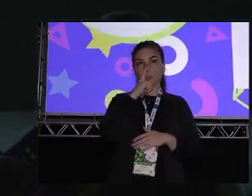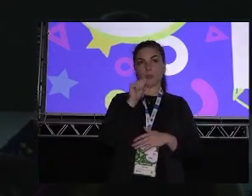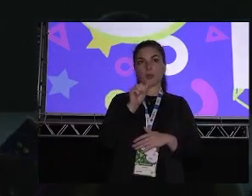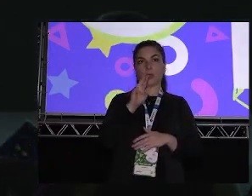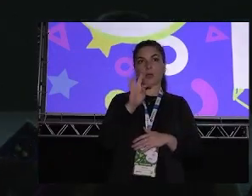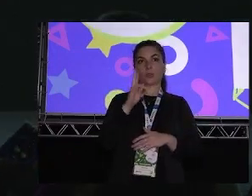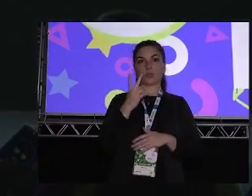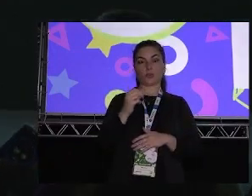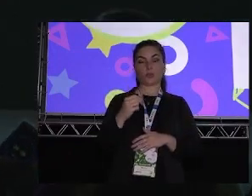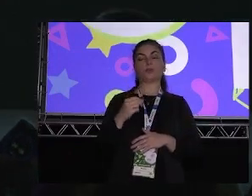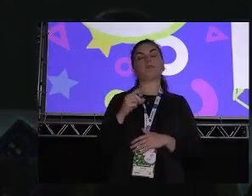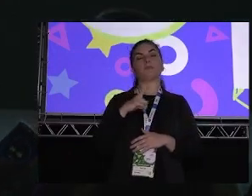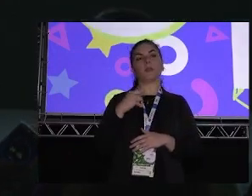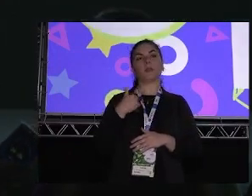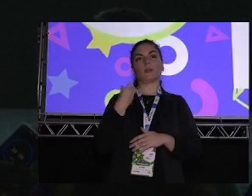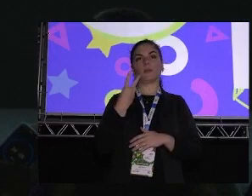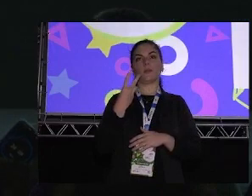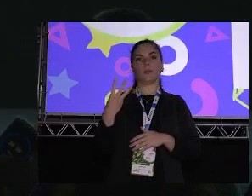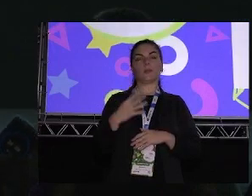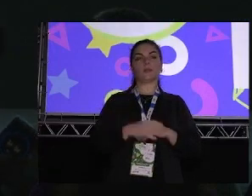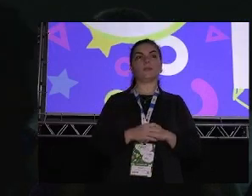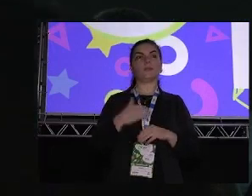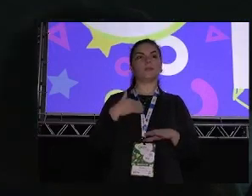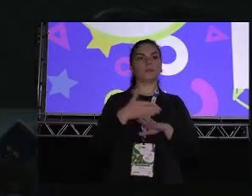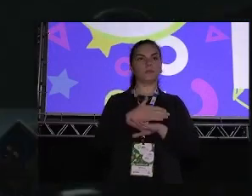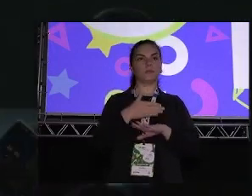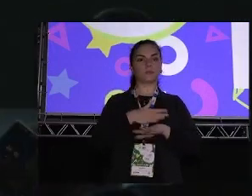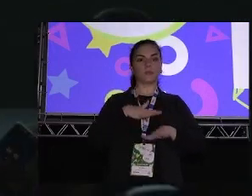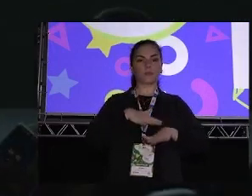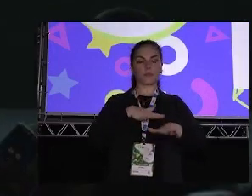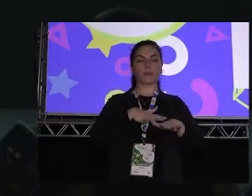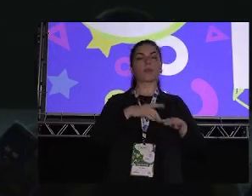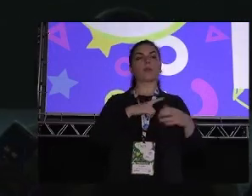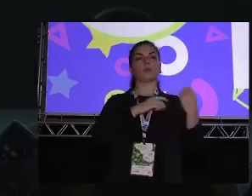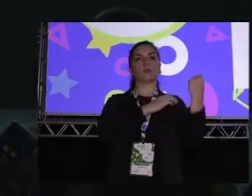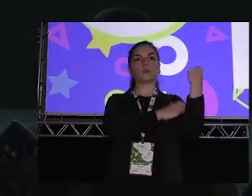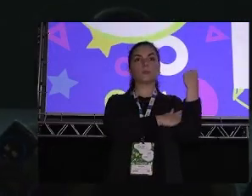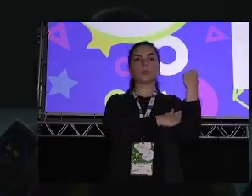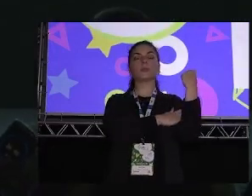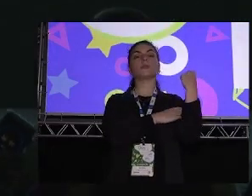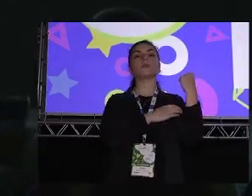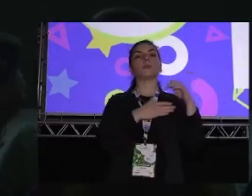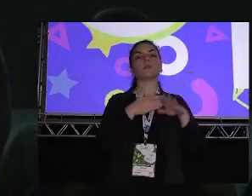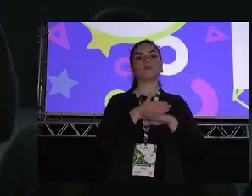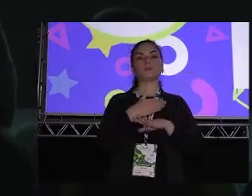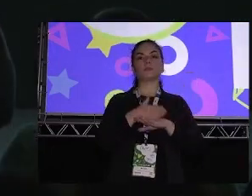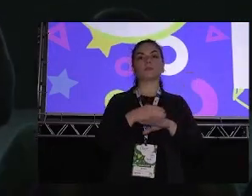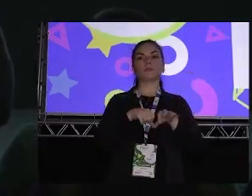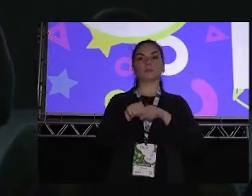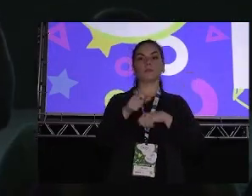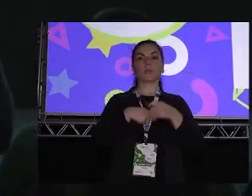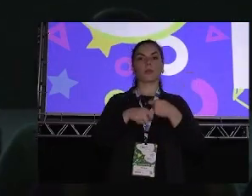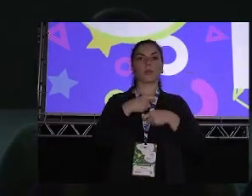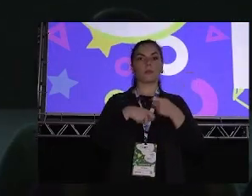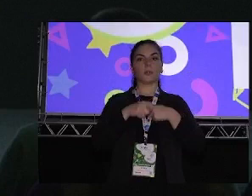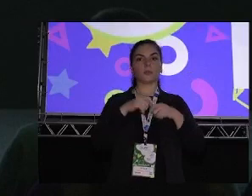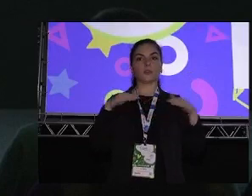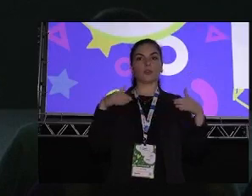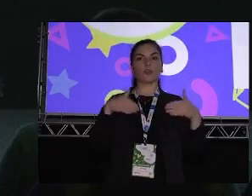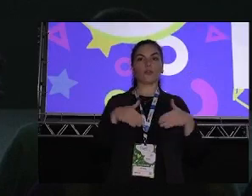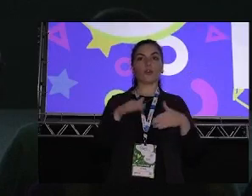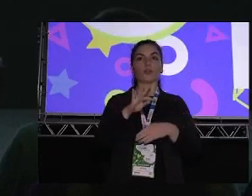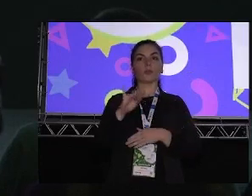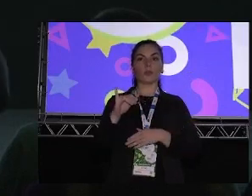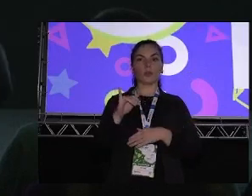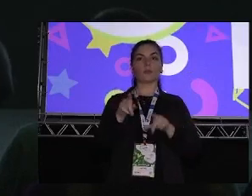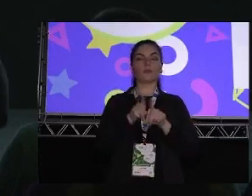23 anos. Sou cicloativista, me considero uma feminista interseccional. Sou bacharela em administração com ênfase em gestão de TI